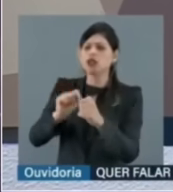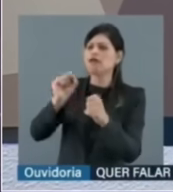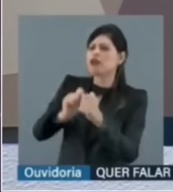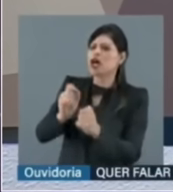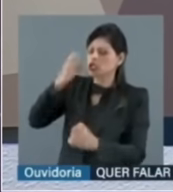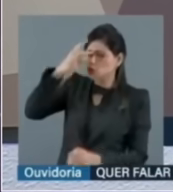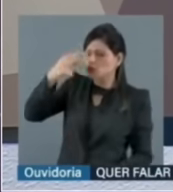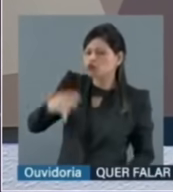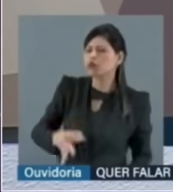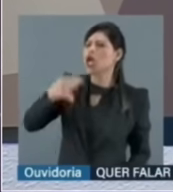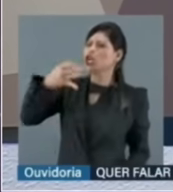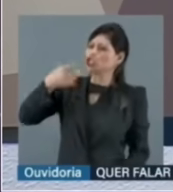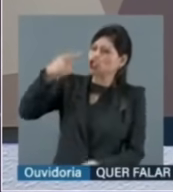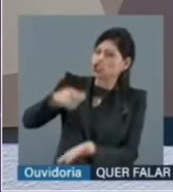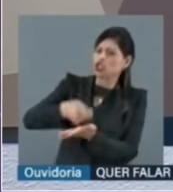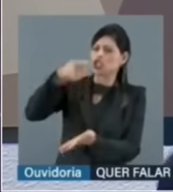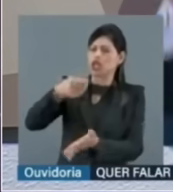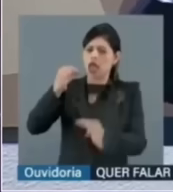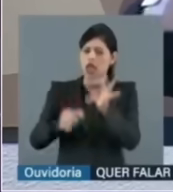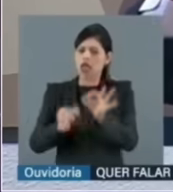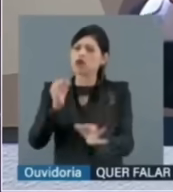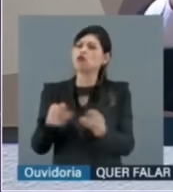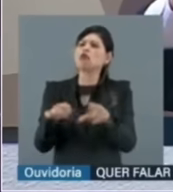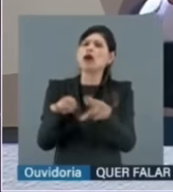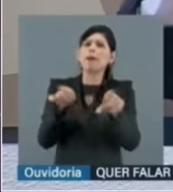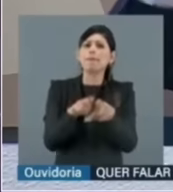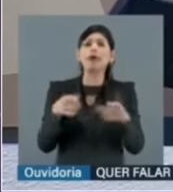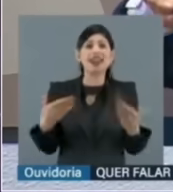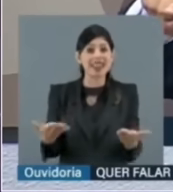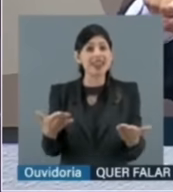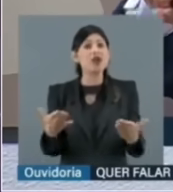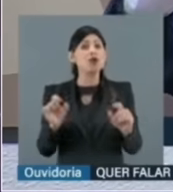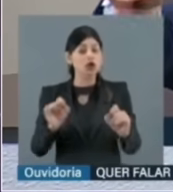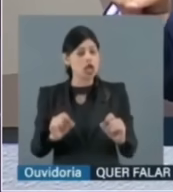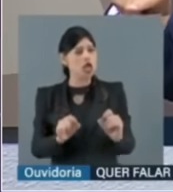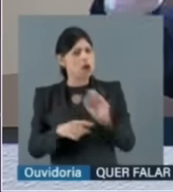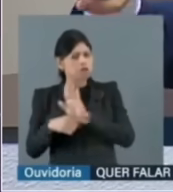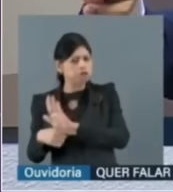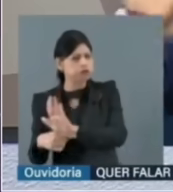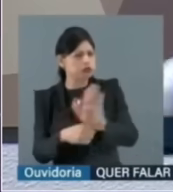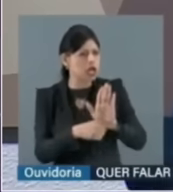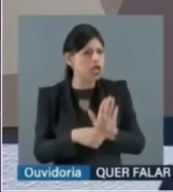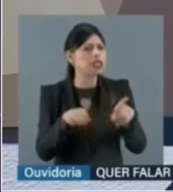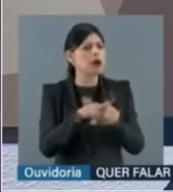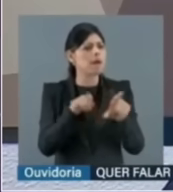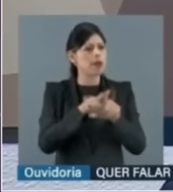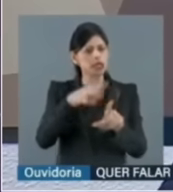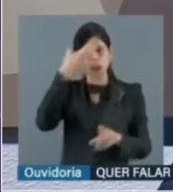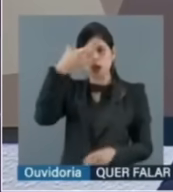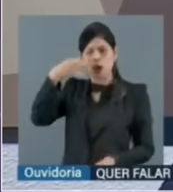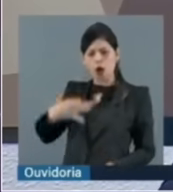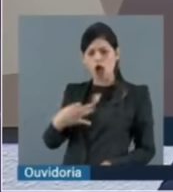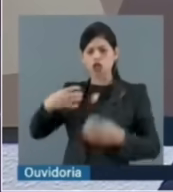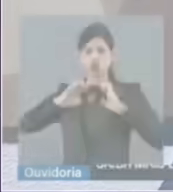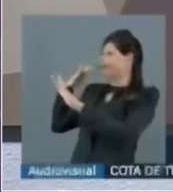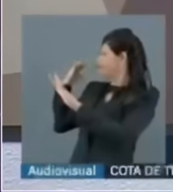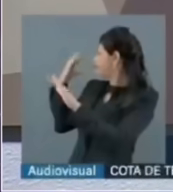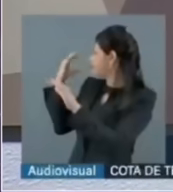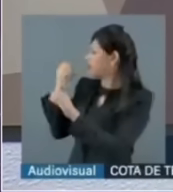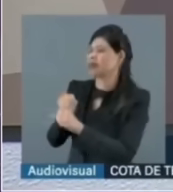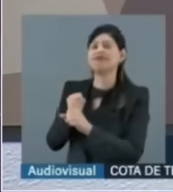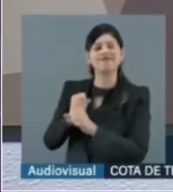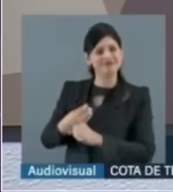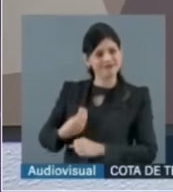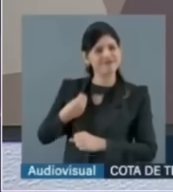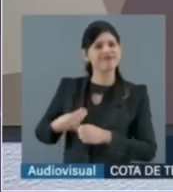direitos gerindo a escassez e ao mesmo tempo velar pela estabilidade institucional